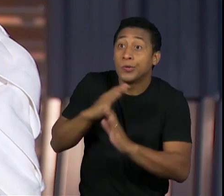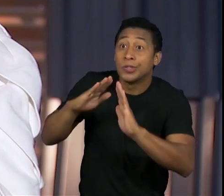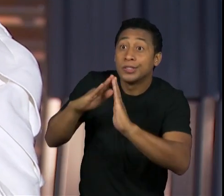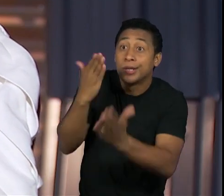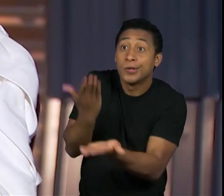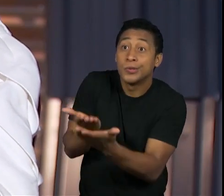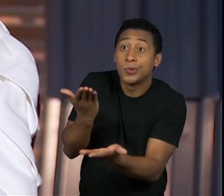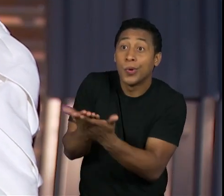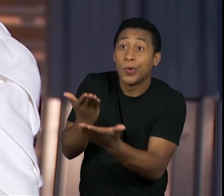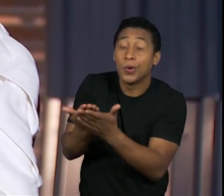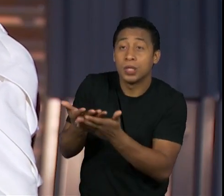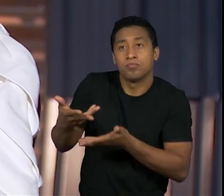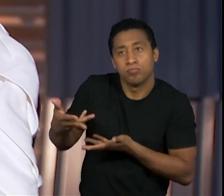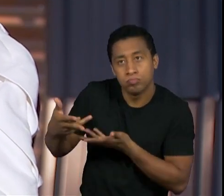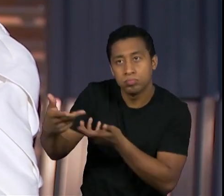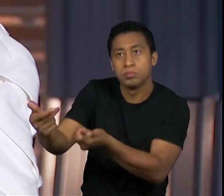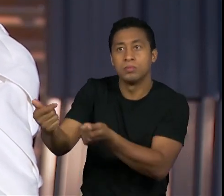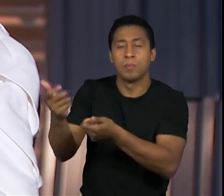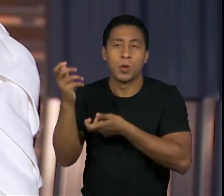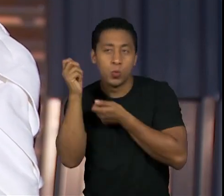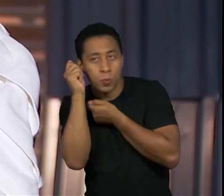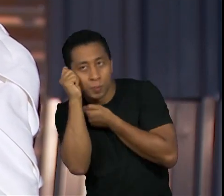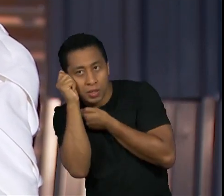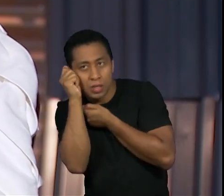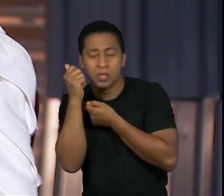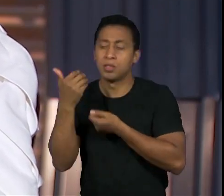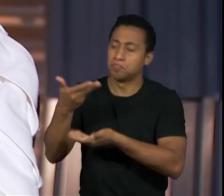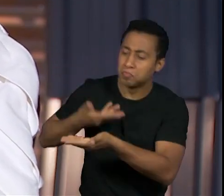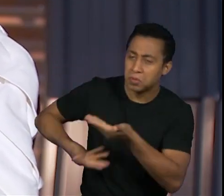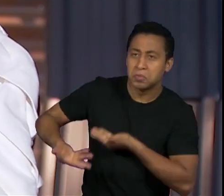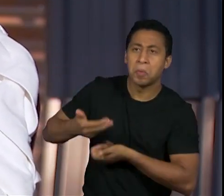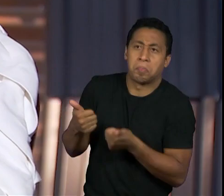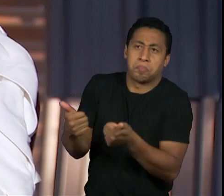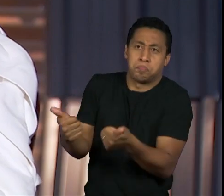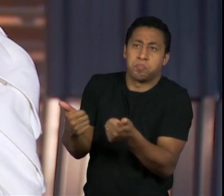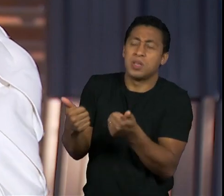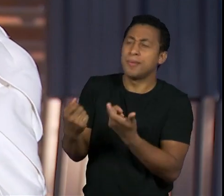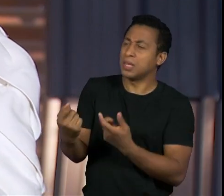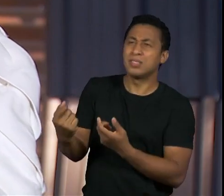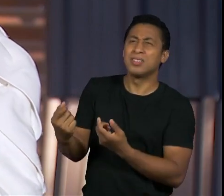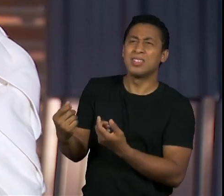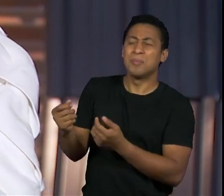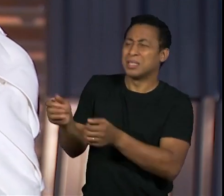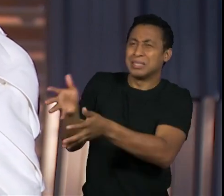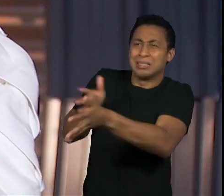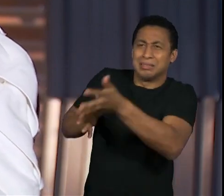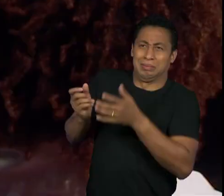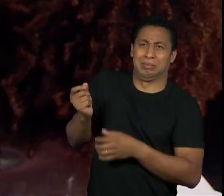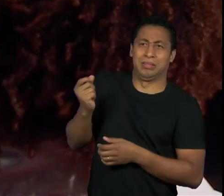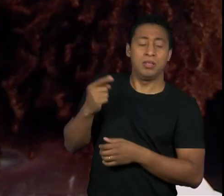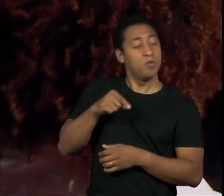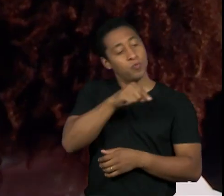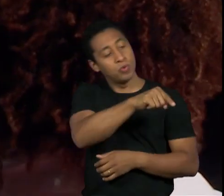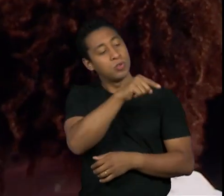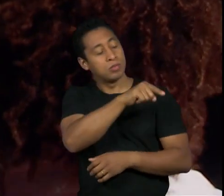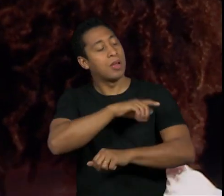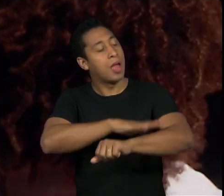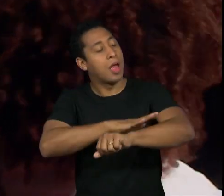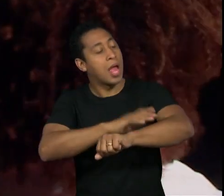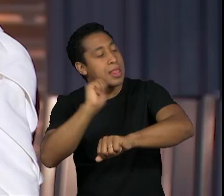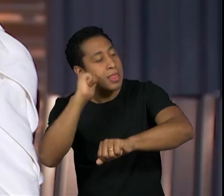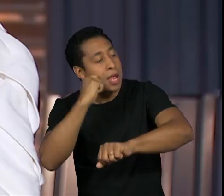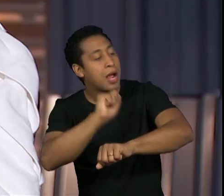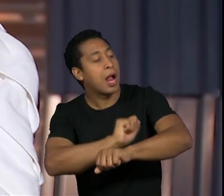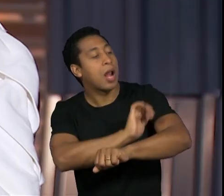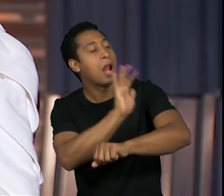né? Mas isso é dito na minha frente, sabe? Que complicado. Então, isso foi me trazendo a consciência de que... Que tipo de coisa?